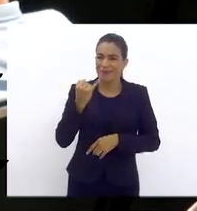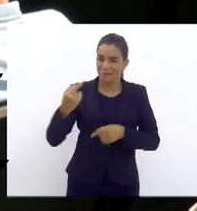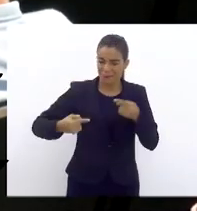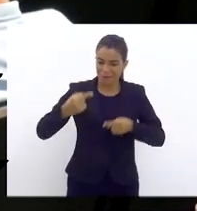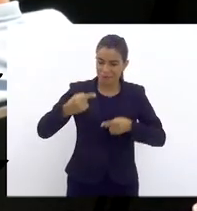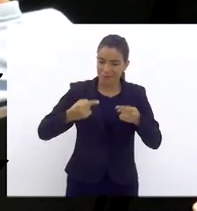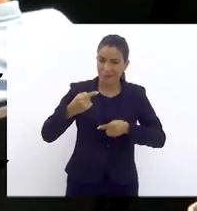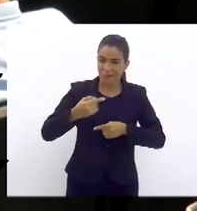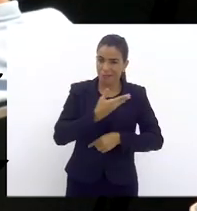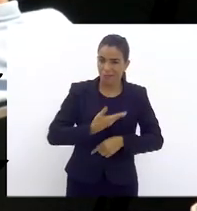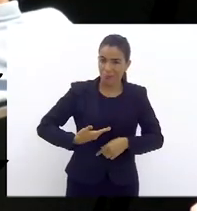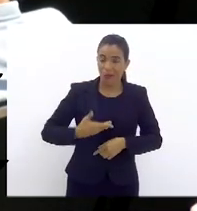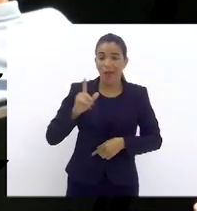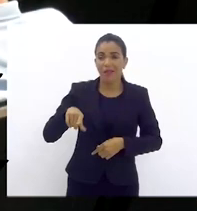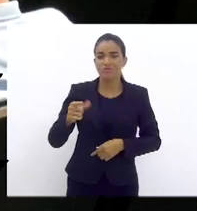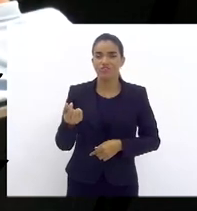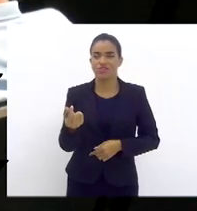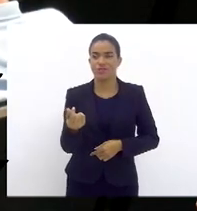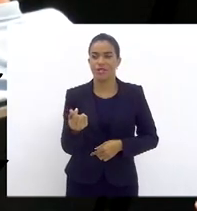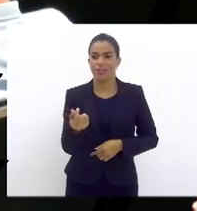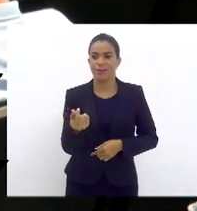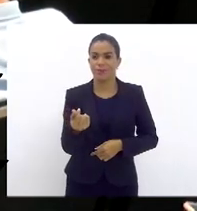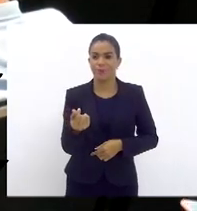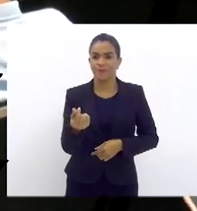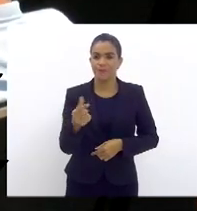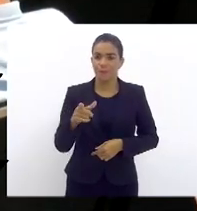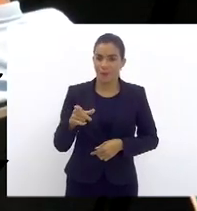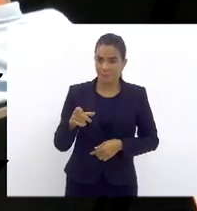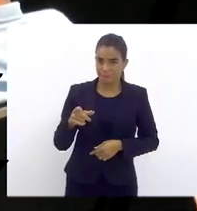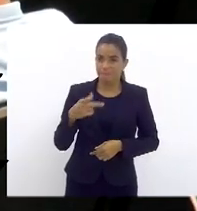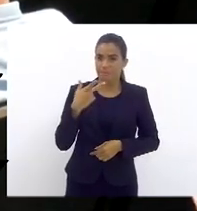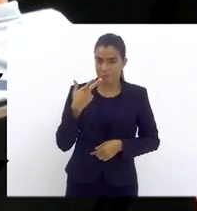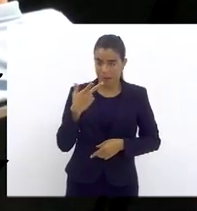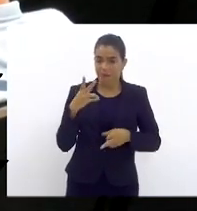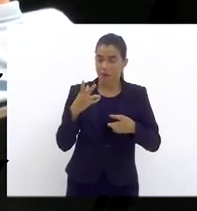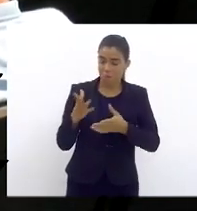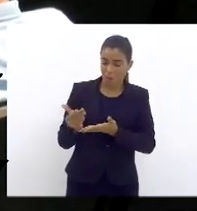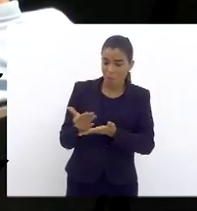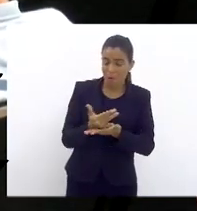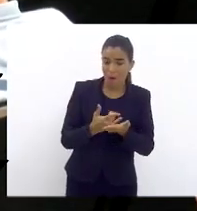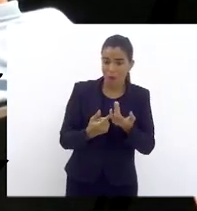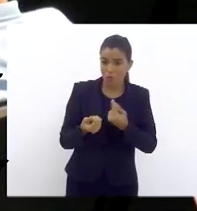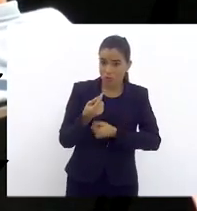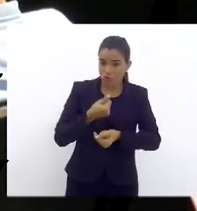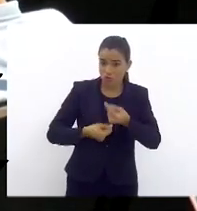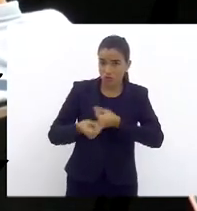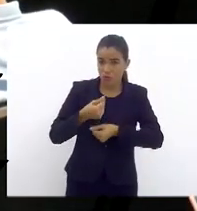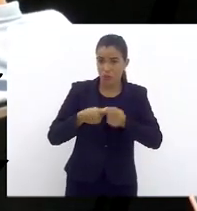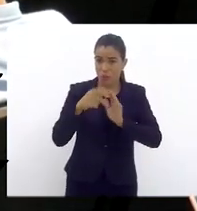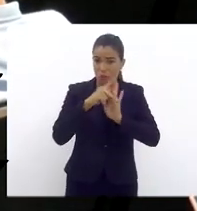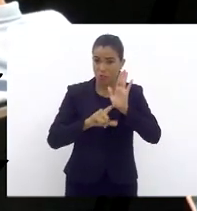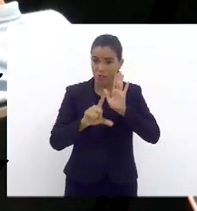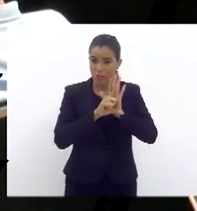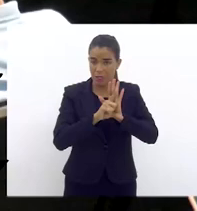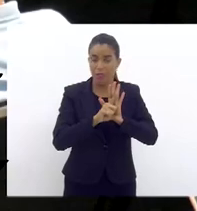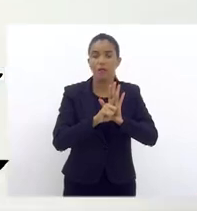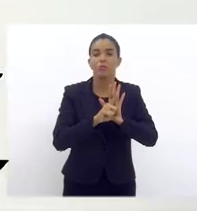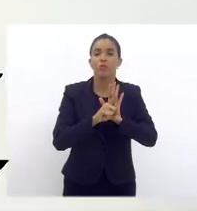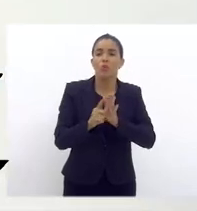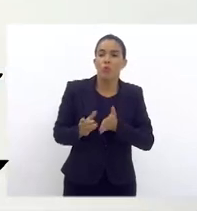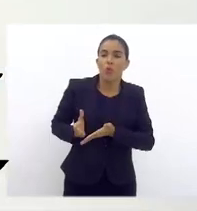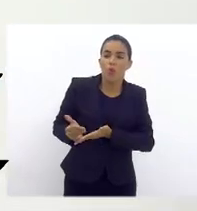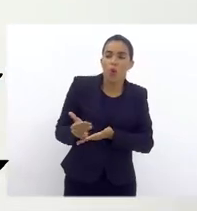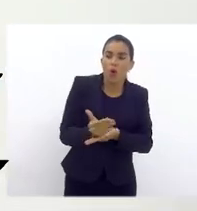ser executada dinheiro no tratamento na adotação orçamentária por exemplo do projeto de lei do orçamento